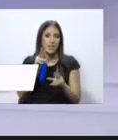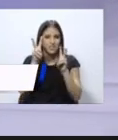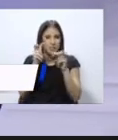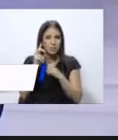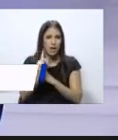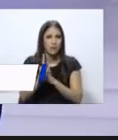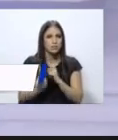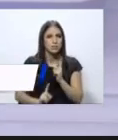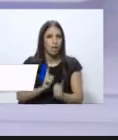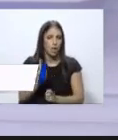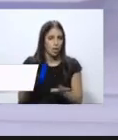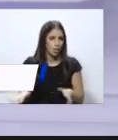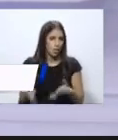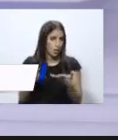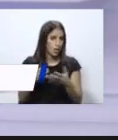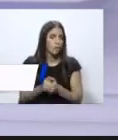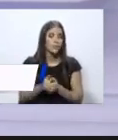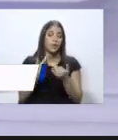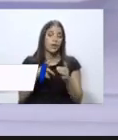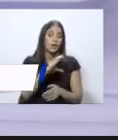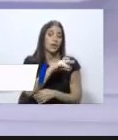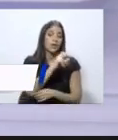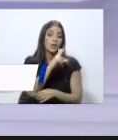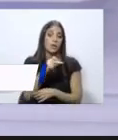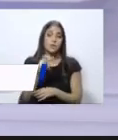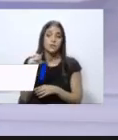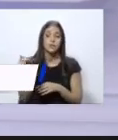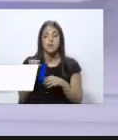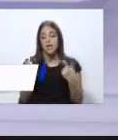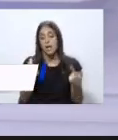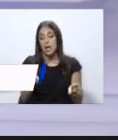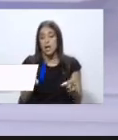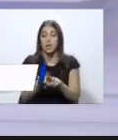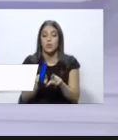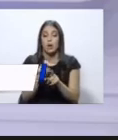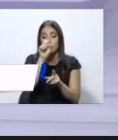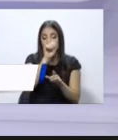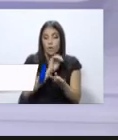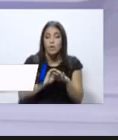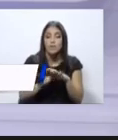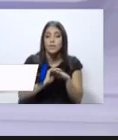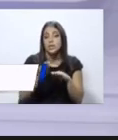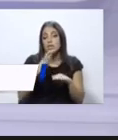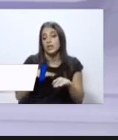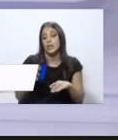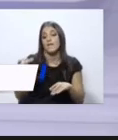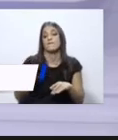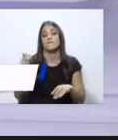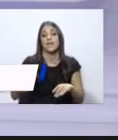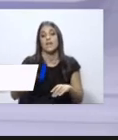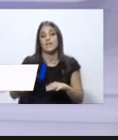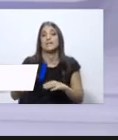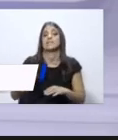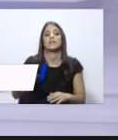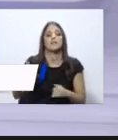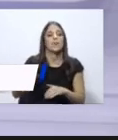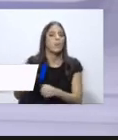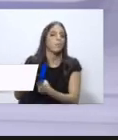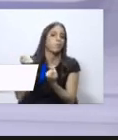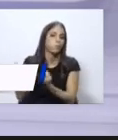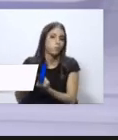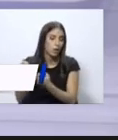eles são bons jogadores, sem dúvida. O Carraça era um jogador que o Boa Vista queria manter e não conseguiu, e não conseguiu manter. O